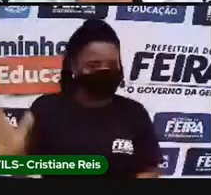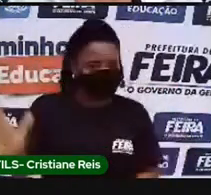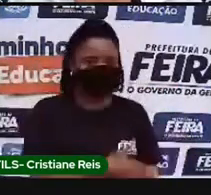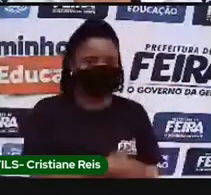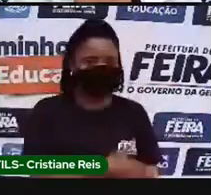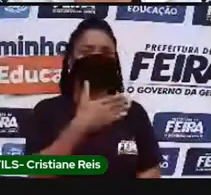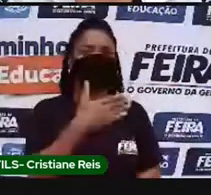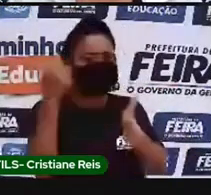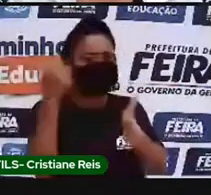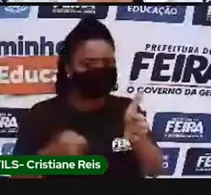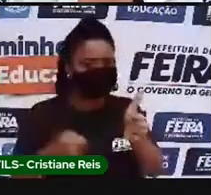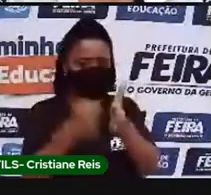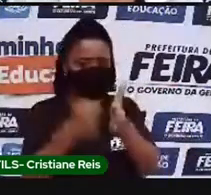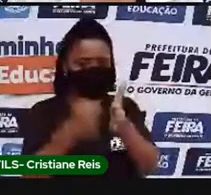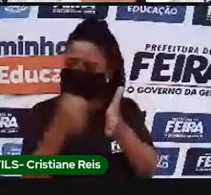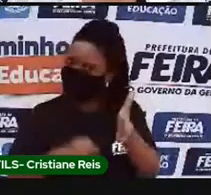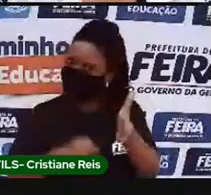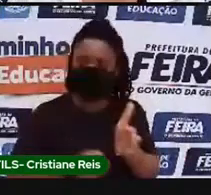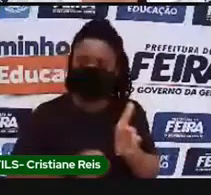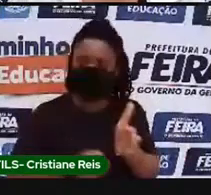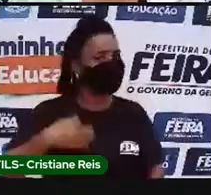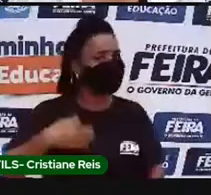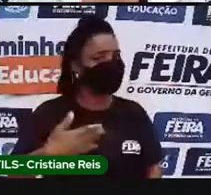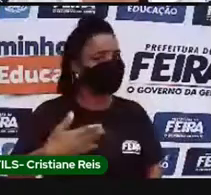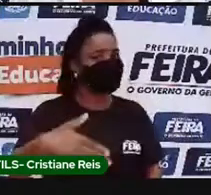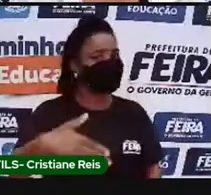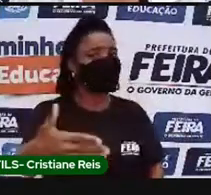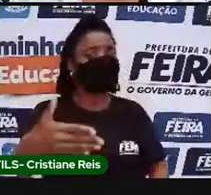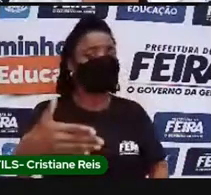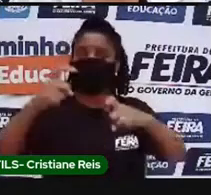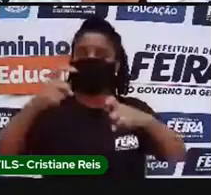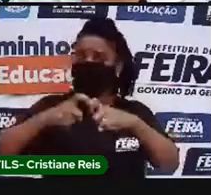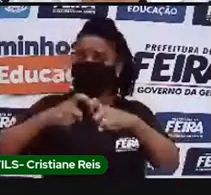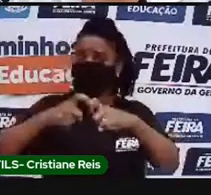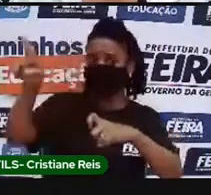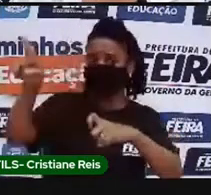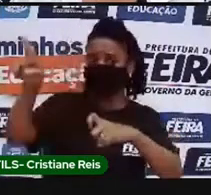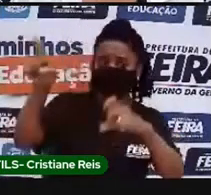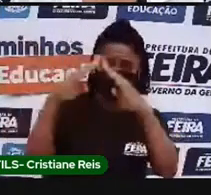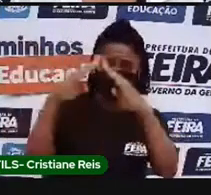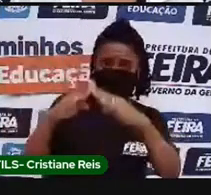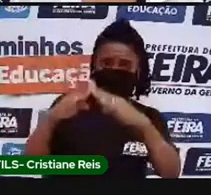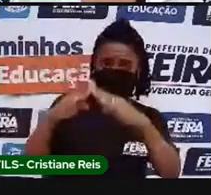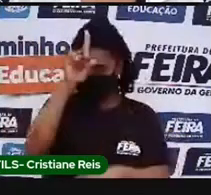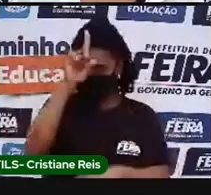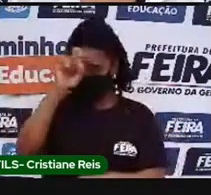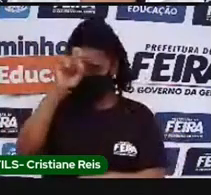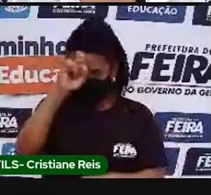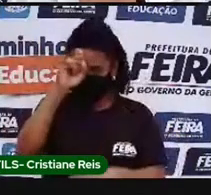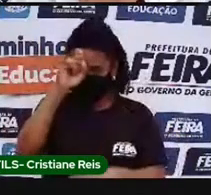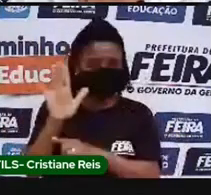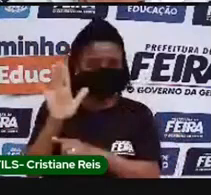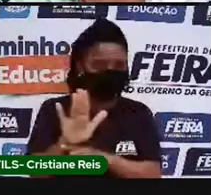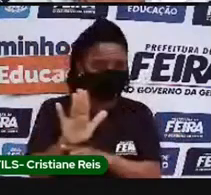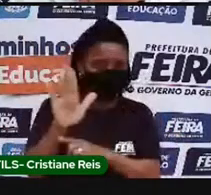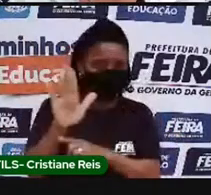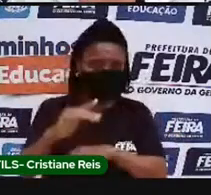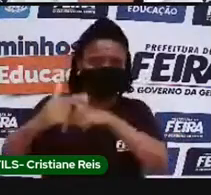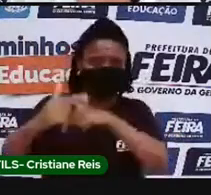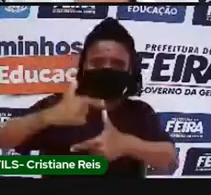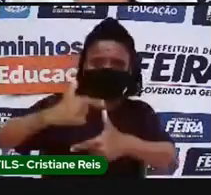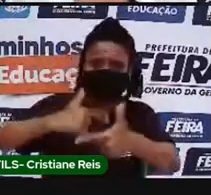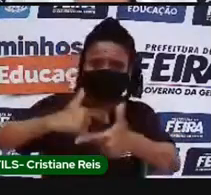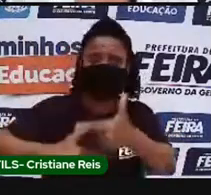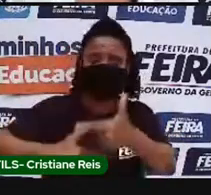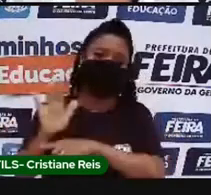segundo a segundo. Os anjos de jaleco, estão se arriscando por nós. Estão se arriscando